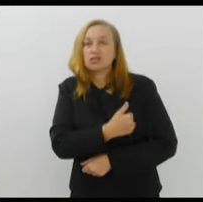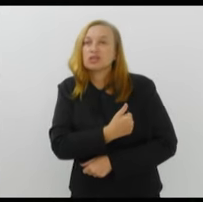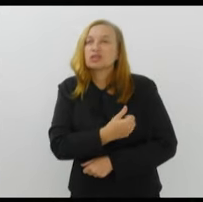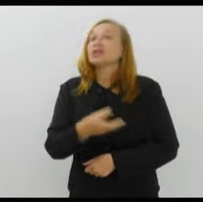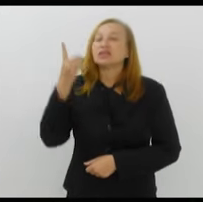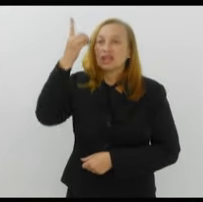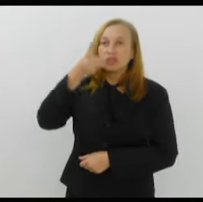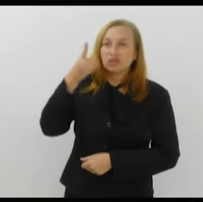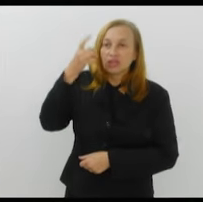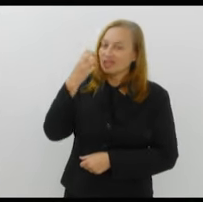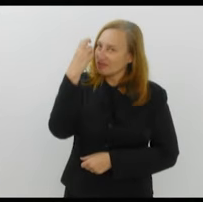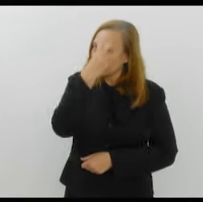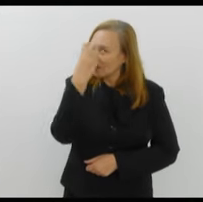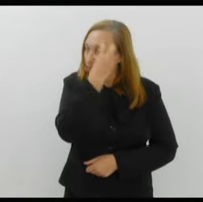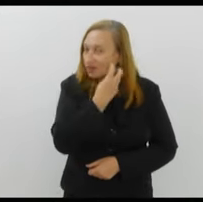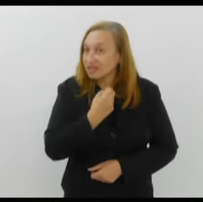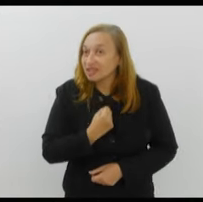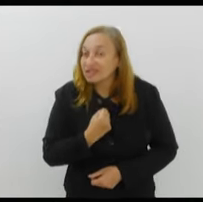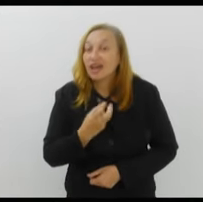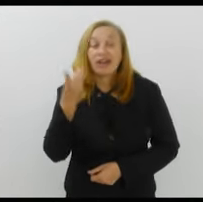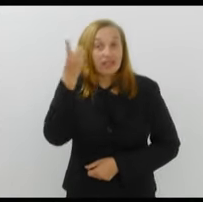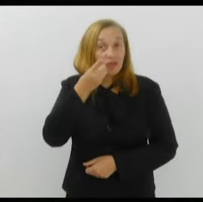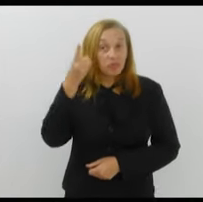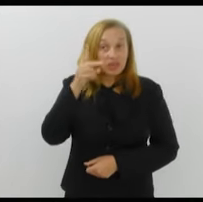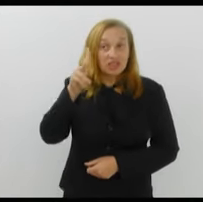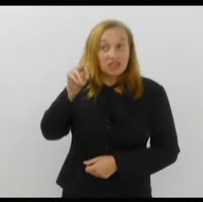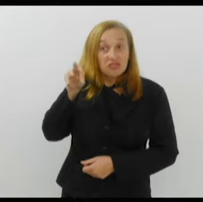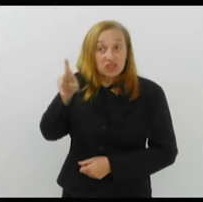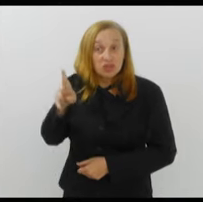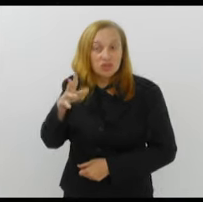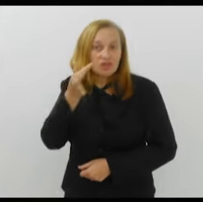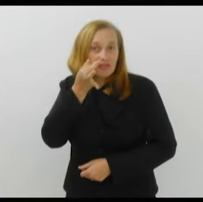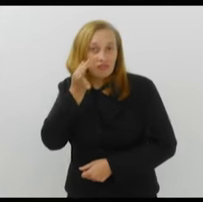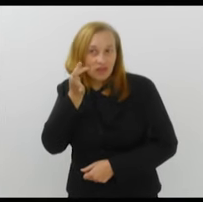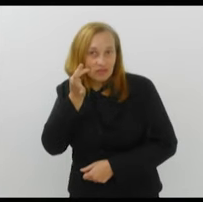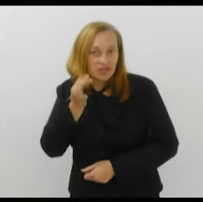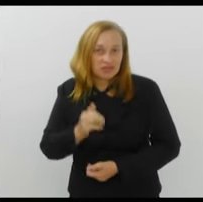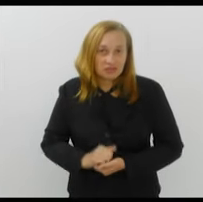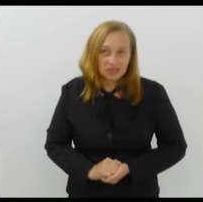Deputada Verônica Lima, deputado Vitor Júnior e Flávio Serafini,